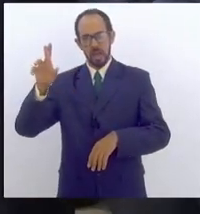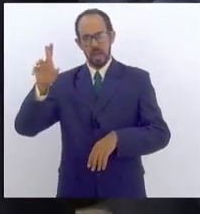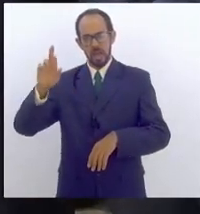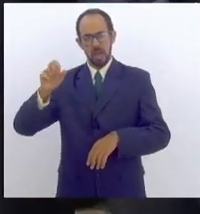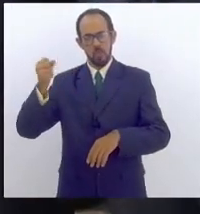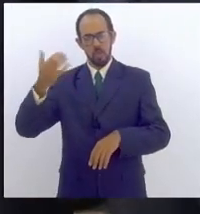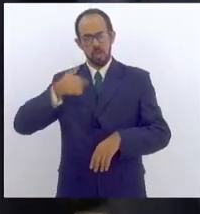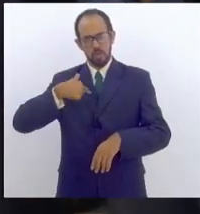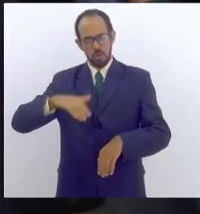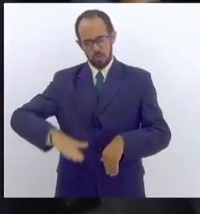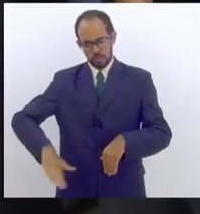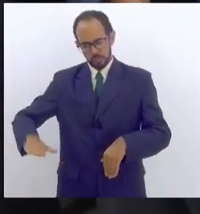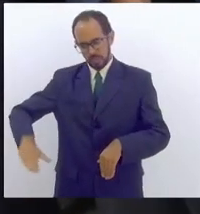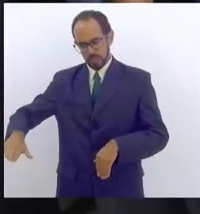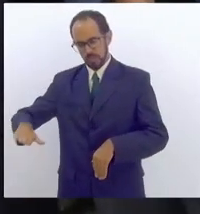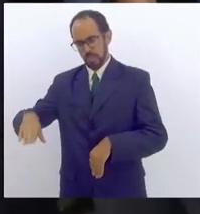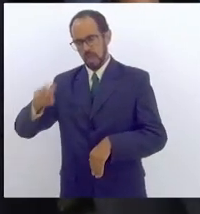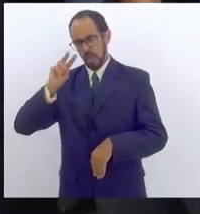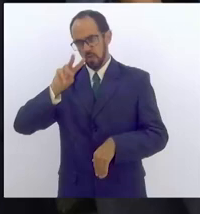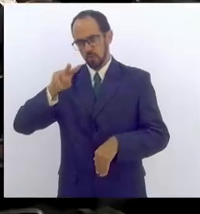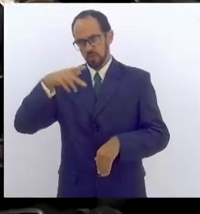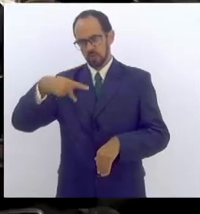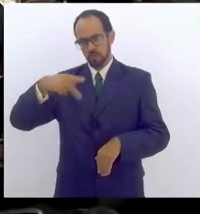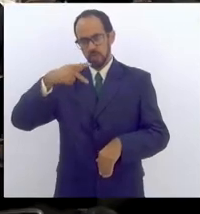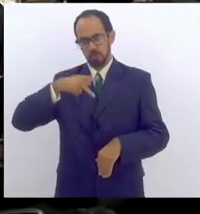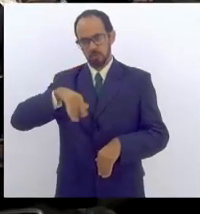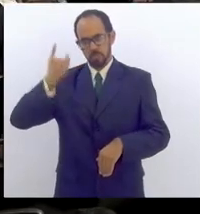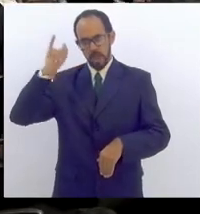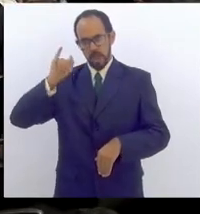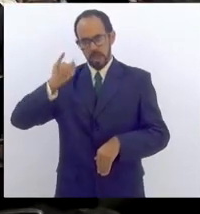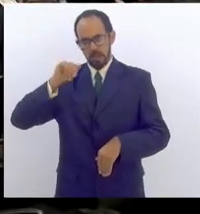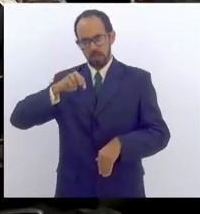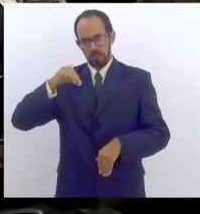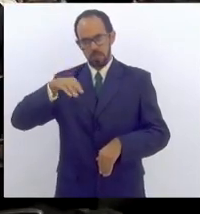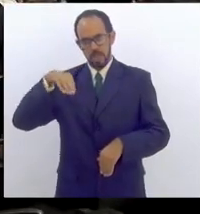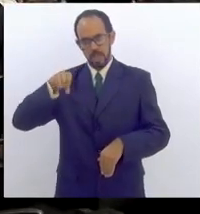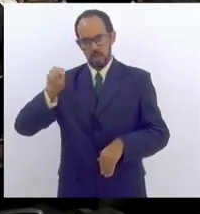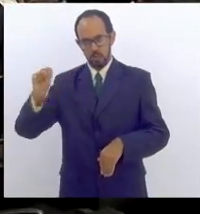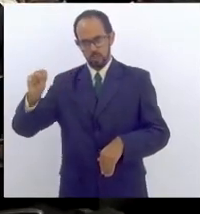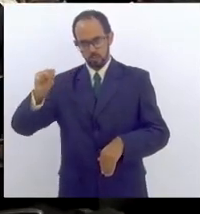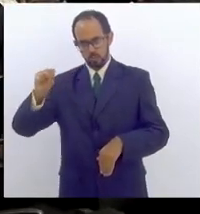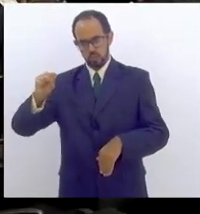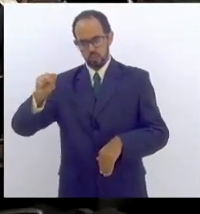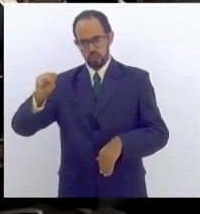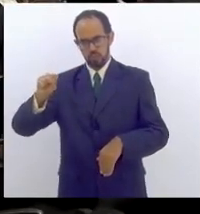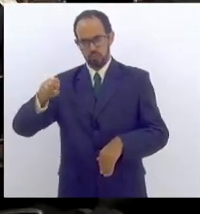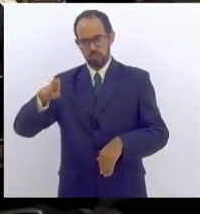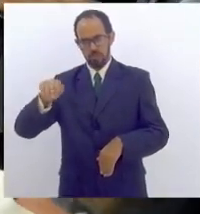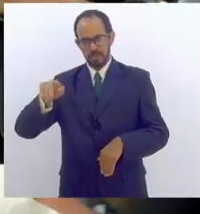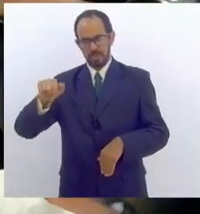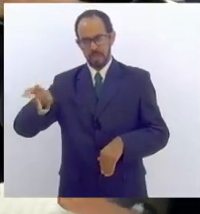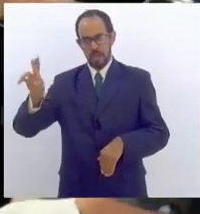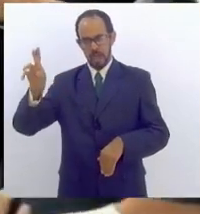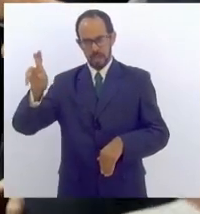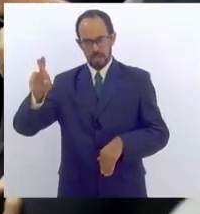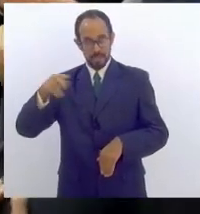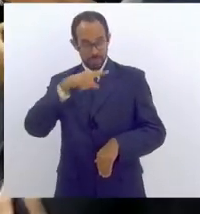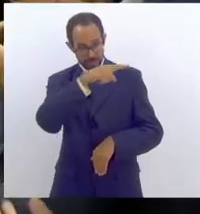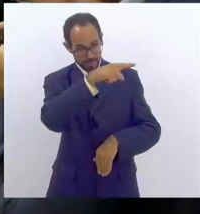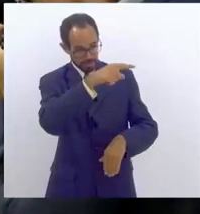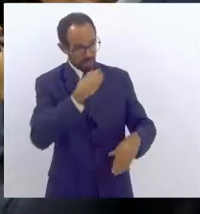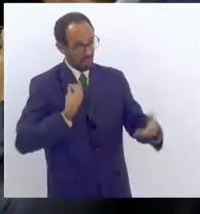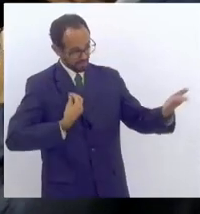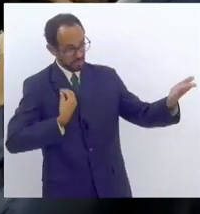eu cresci assistindo seu pai, Marcos Bacelar, travando, que se encontra aqui na casa, travando